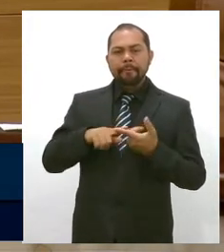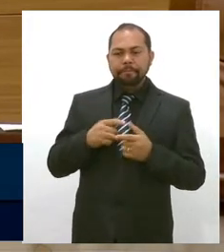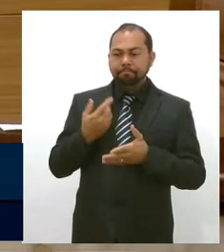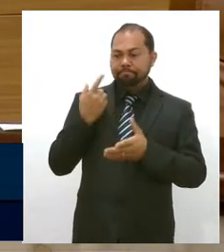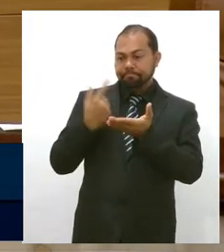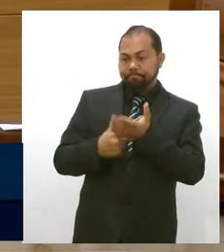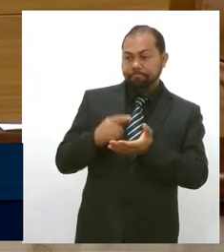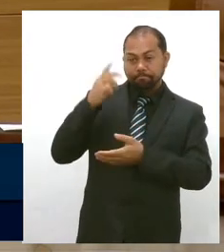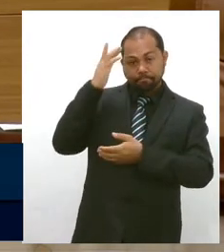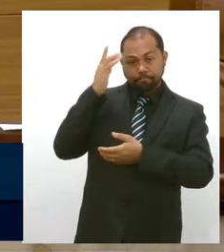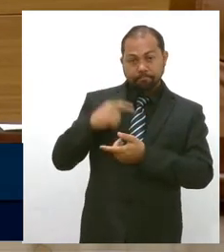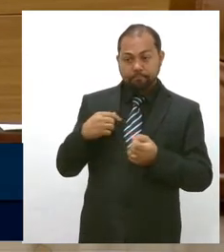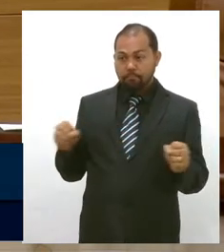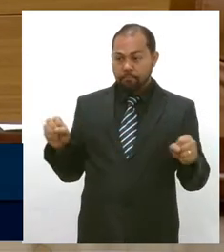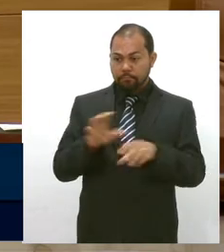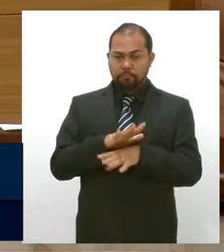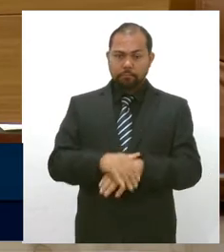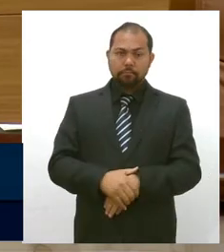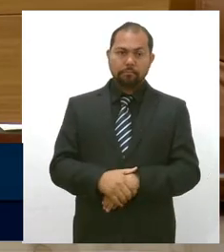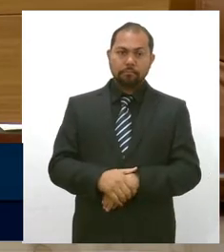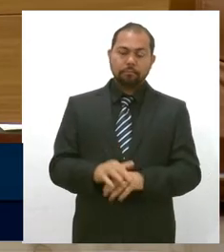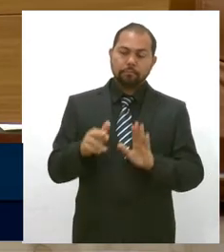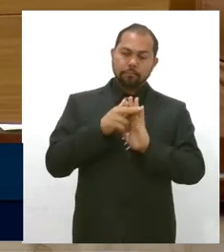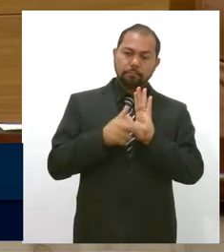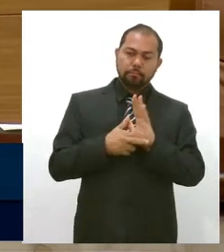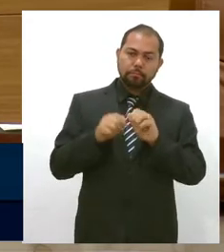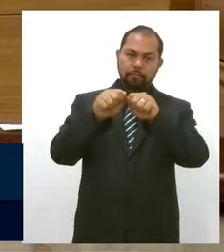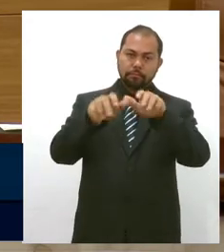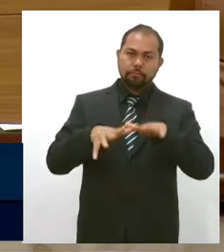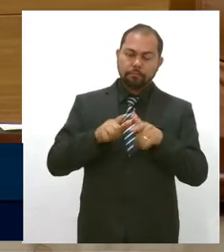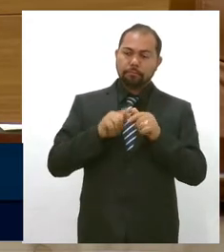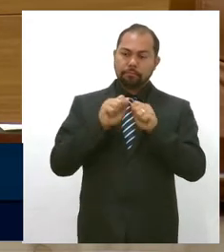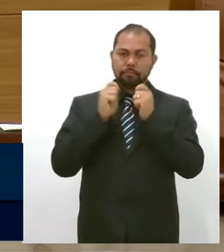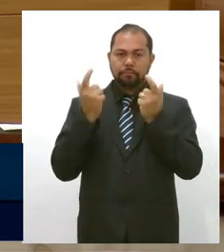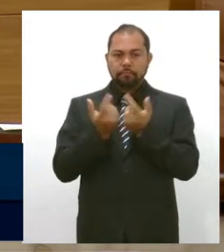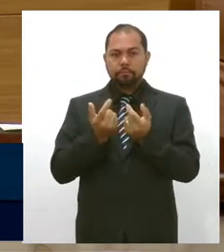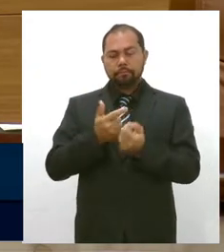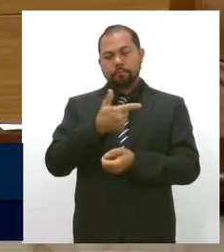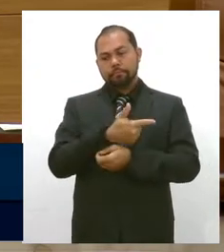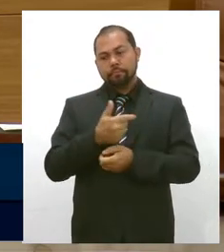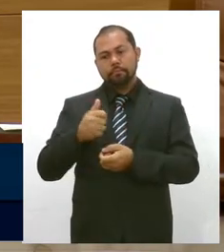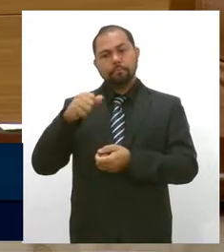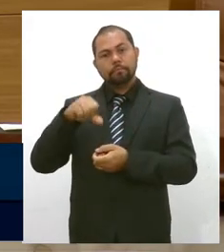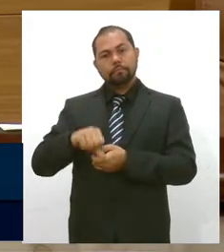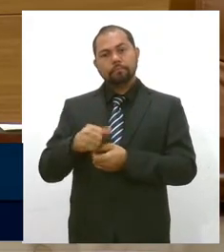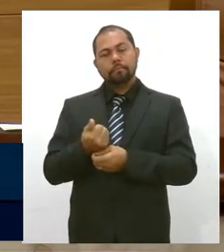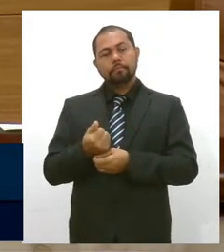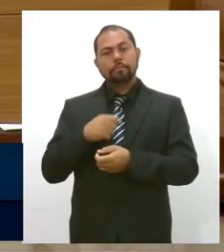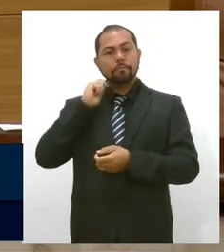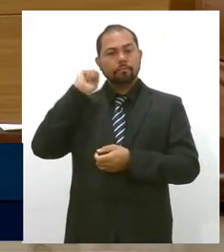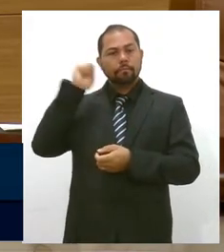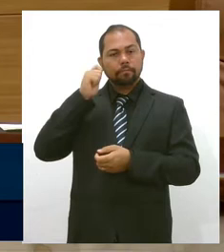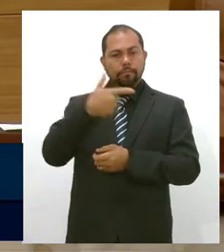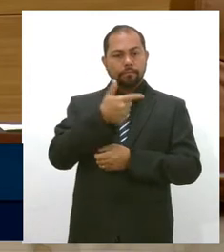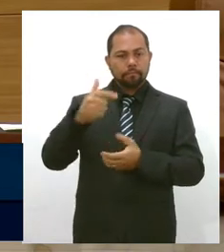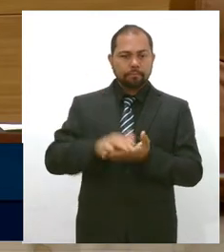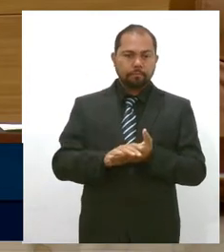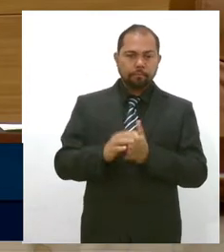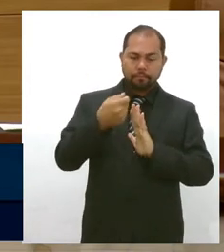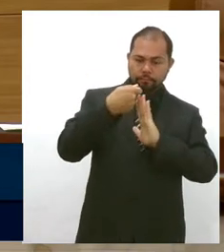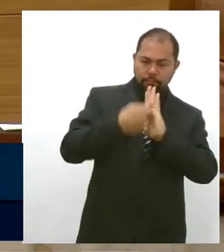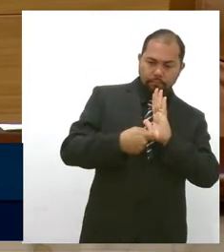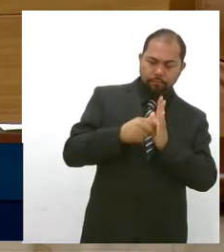sessão. Sala das sessões da Assembleia Legislativa do Estado de Sergipe, em 26 de abril de 2022. Passo agora à leitura da ata da 17ª sessão ordinária